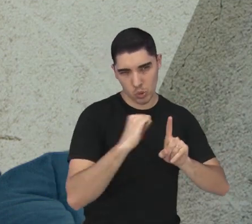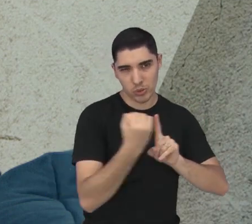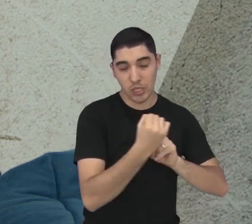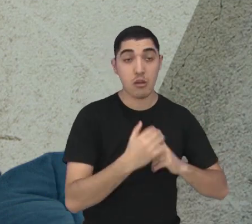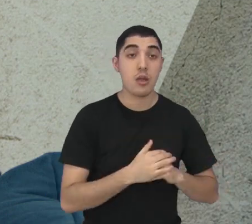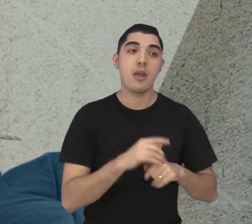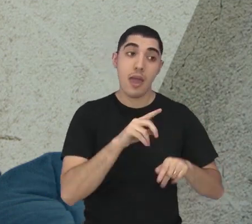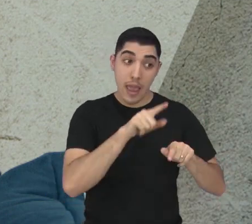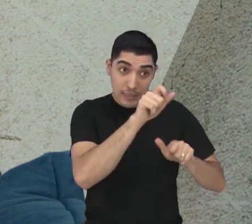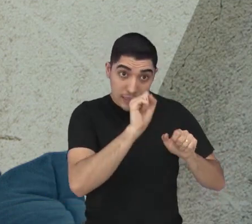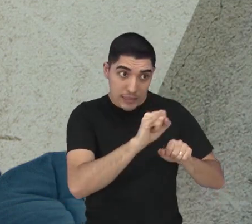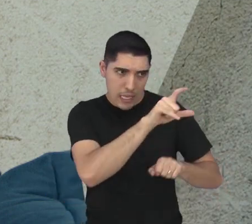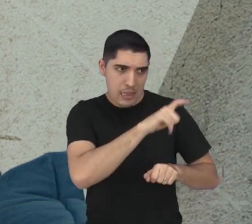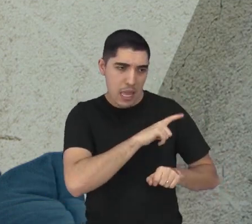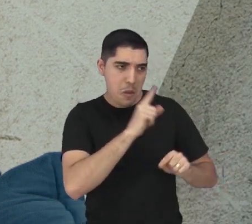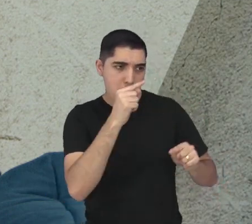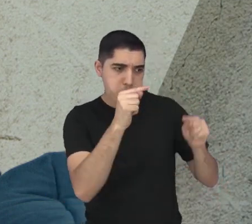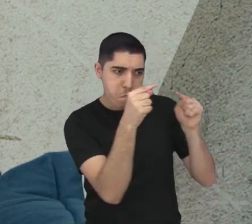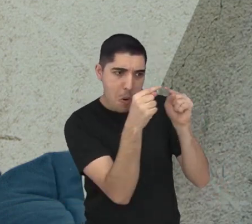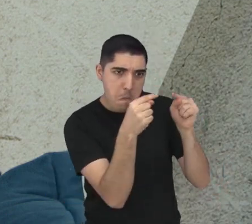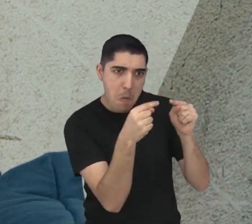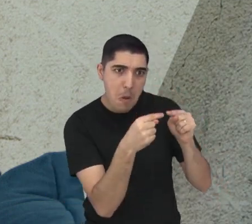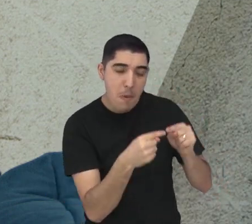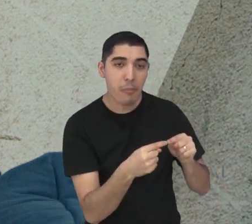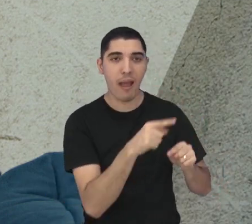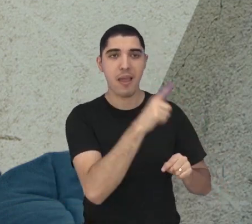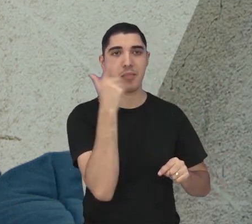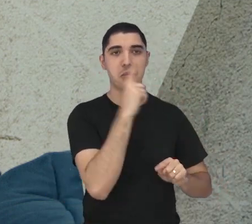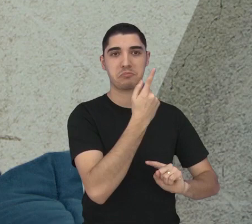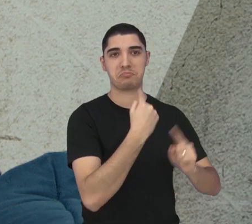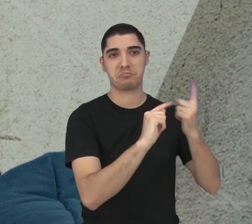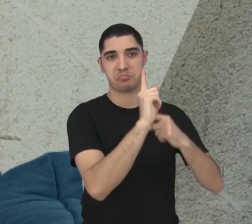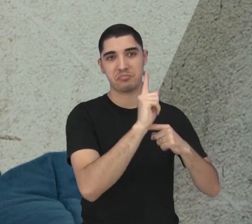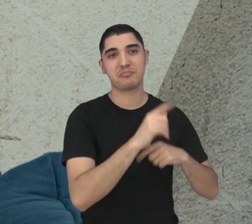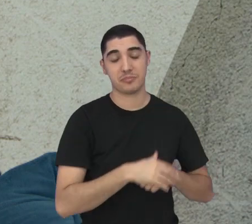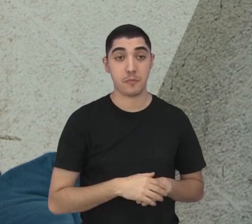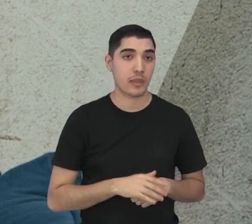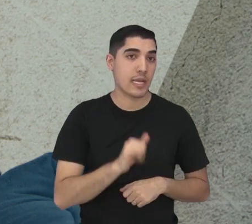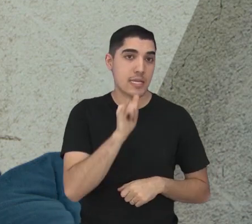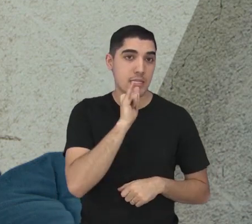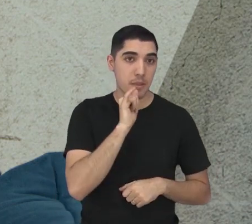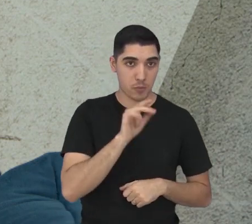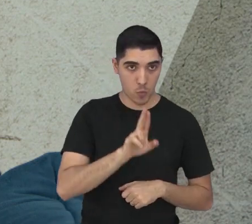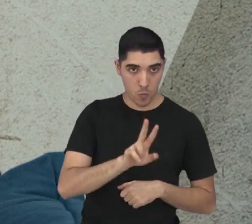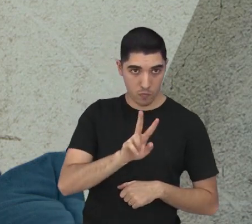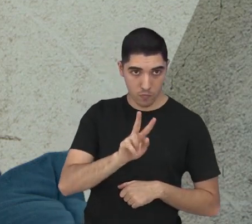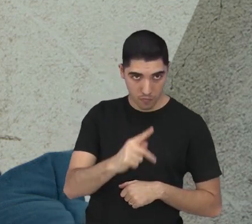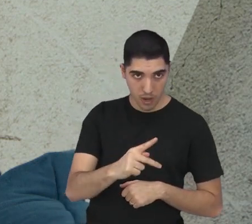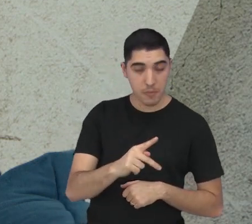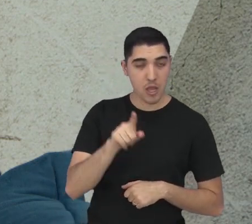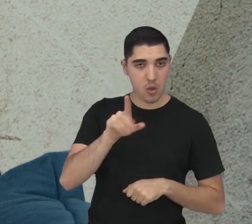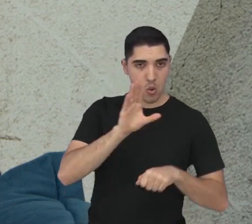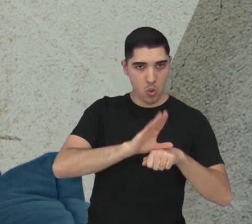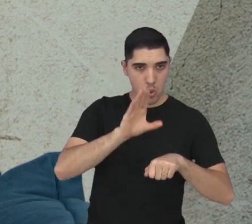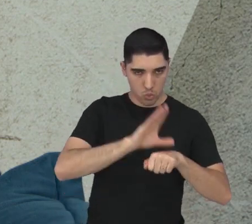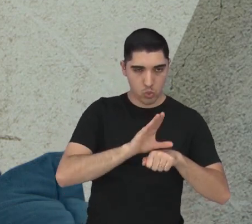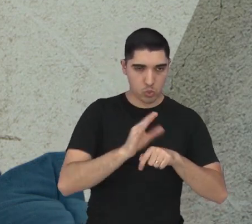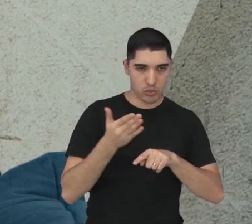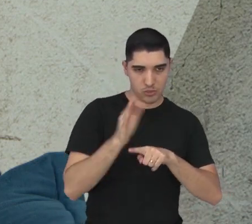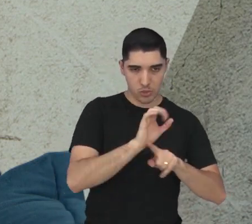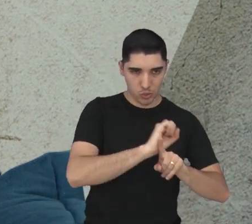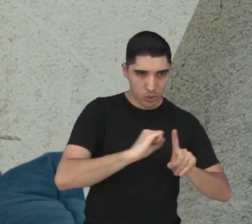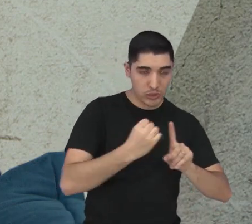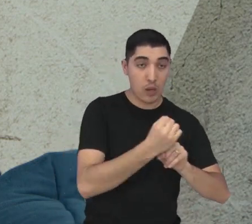que a gente precisa ter para a gente poder desenvolver uma prática de fato efetiva. Na Univap, o curso de serviço